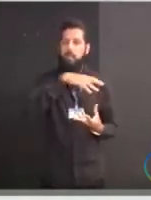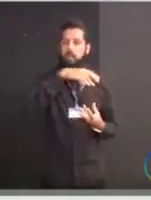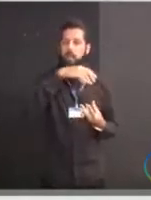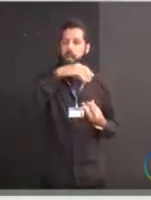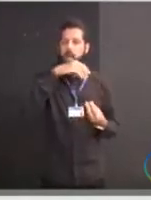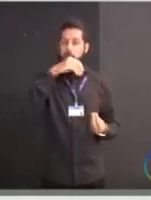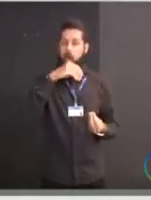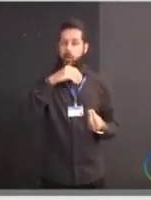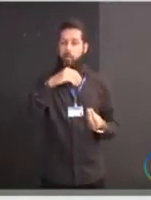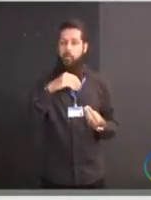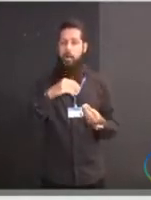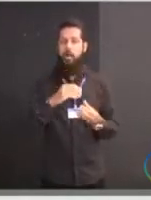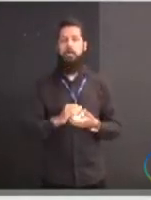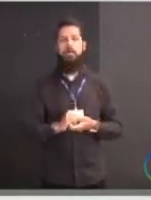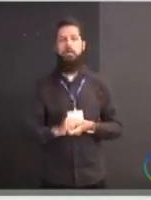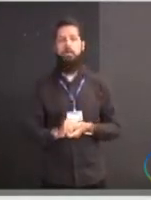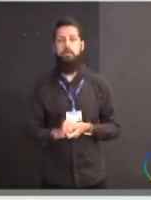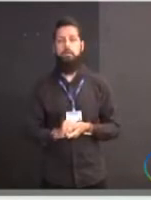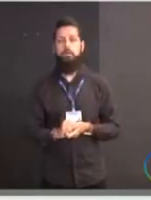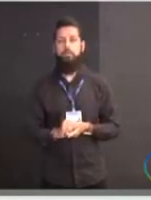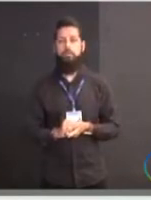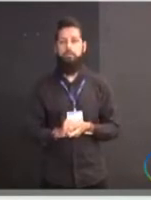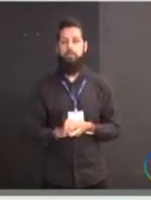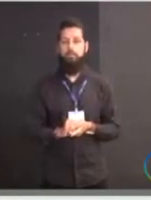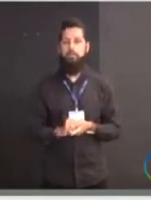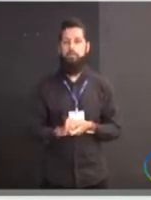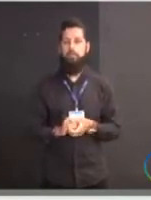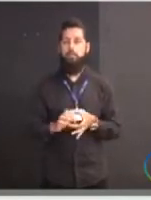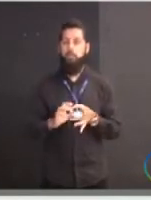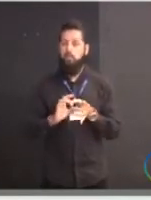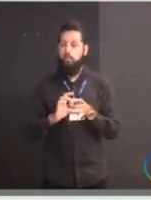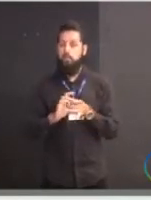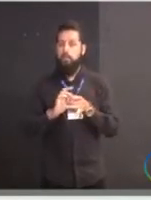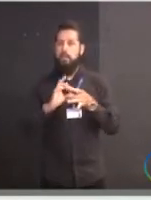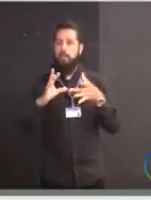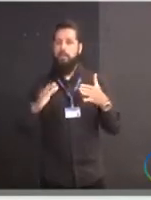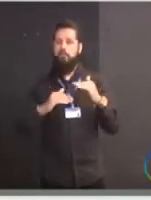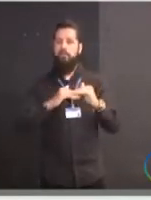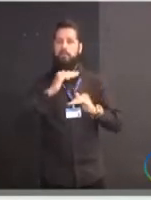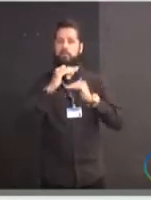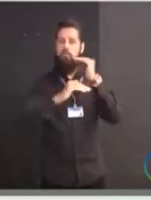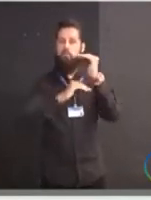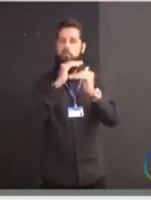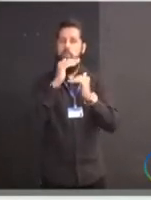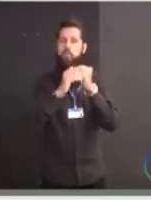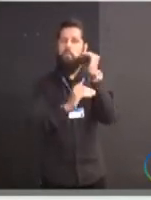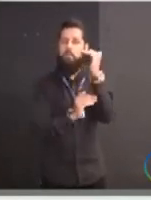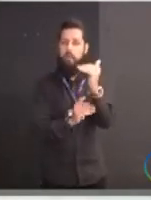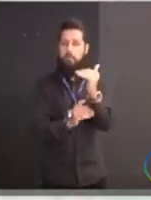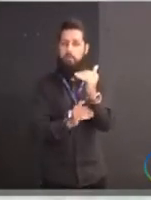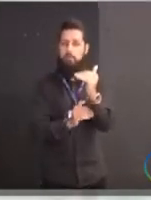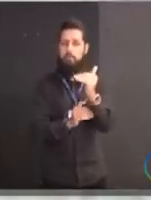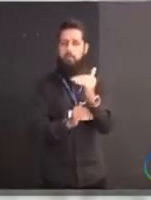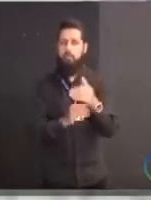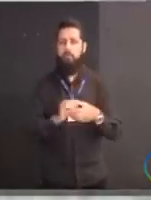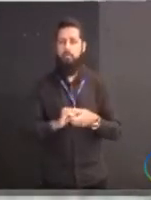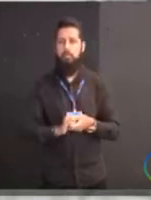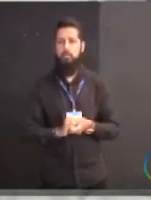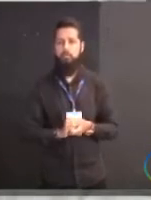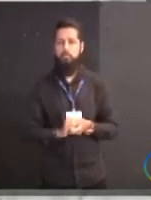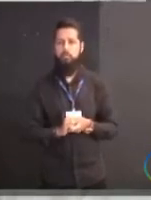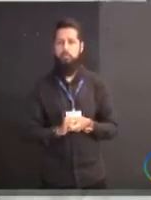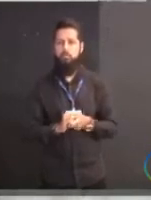liberando de muitos processos de processos de